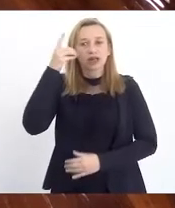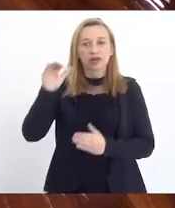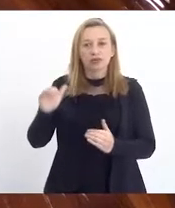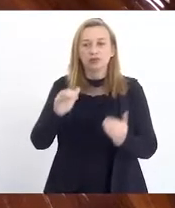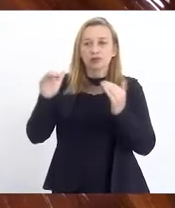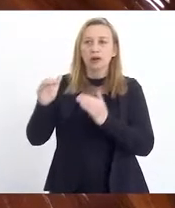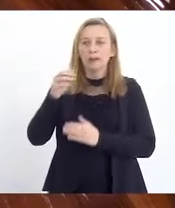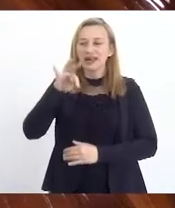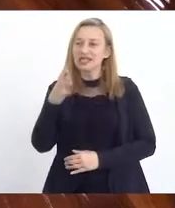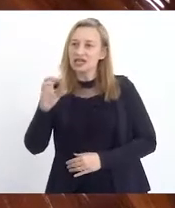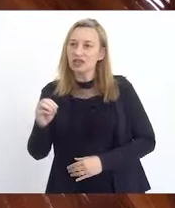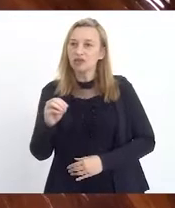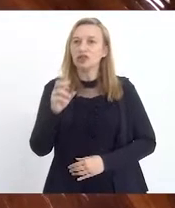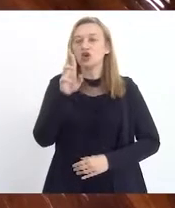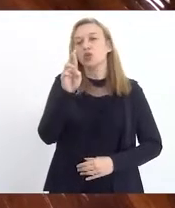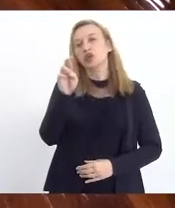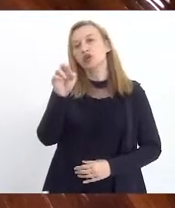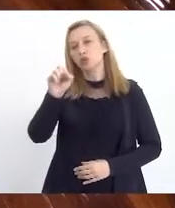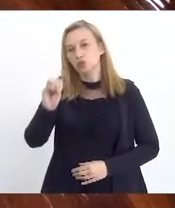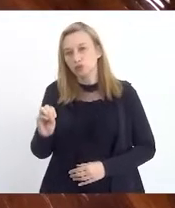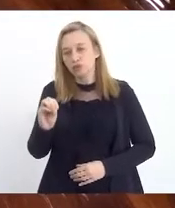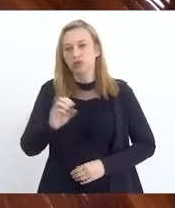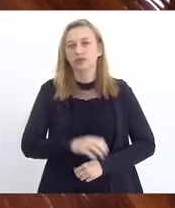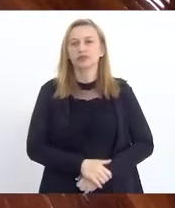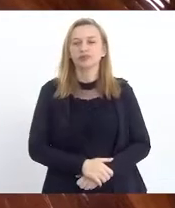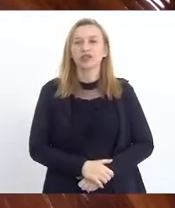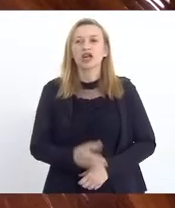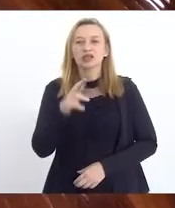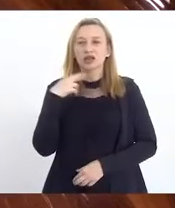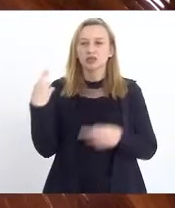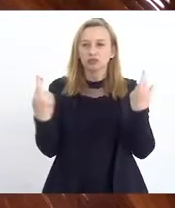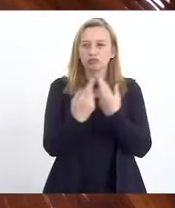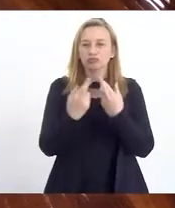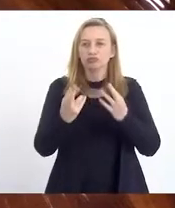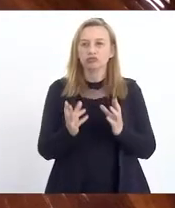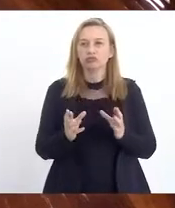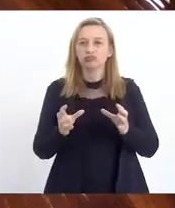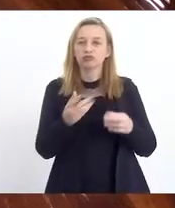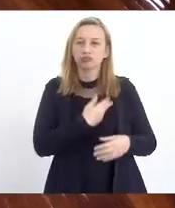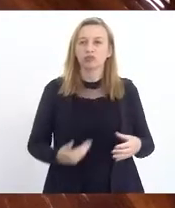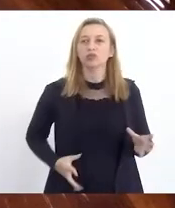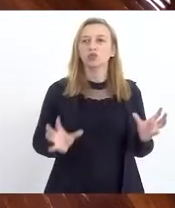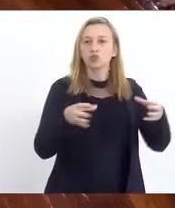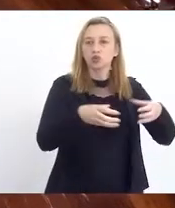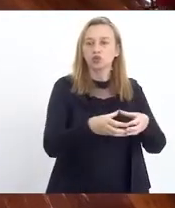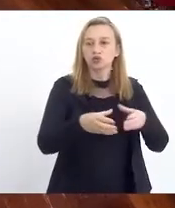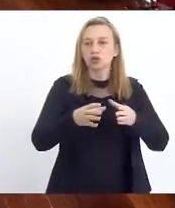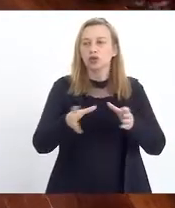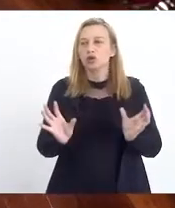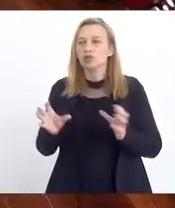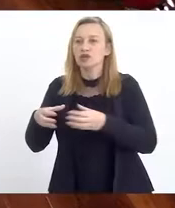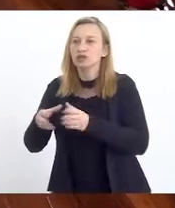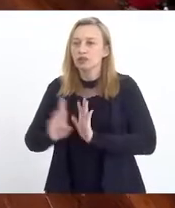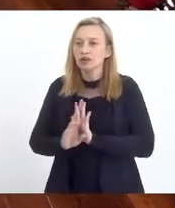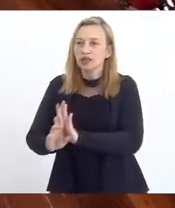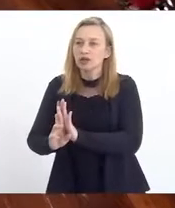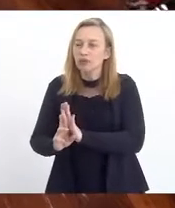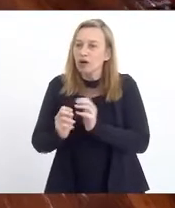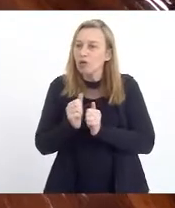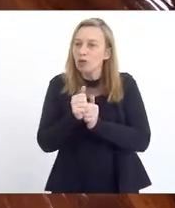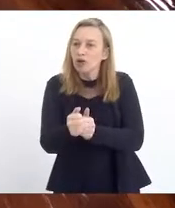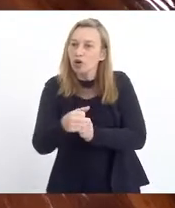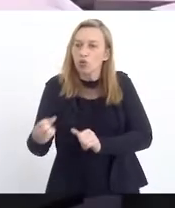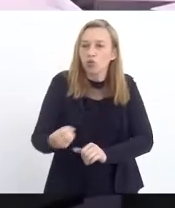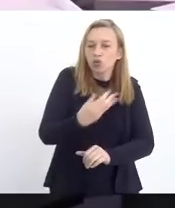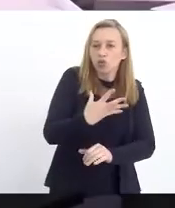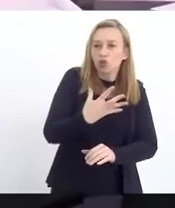Marcelo Dino e Eurico Júnior. Essa audiência pública é em conjunto com a Comissão de Representação para acompanhar a implantação do novo